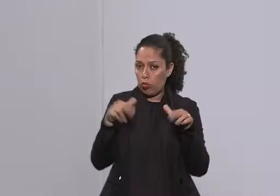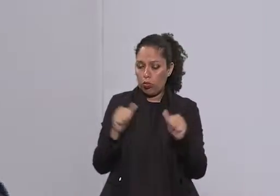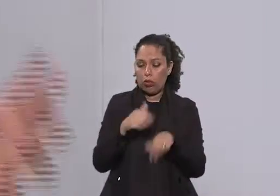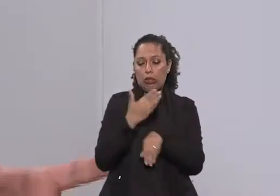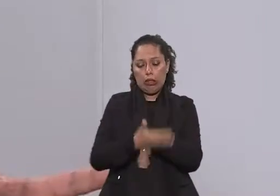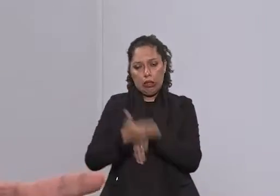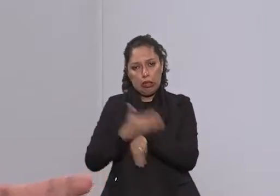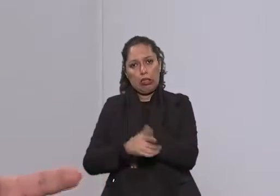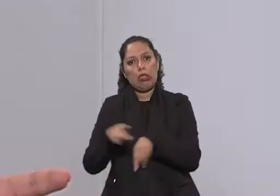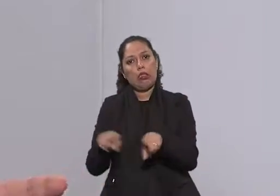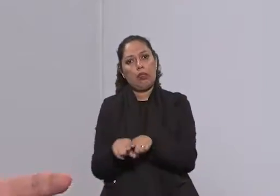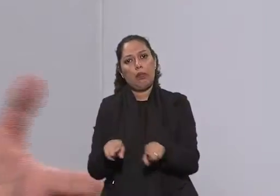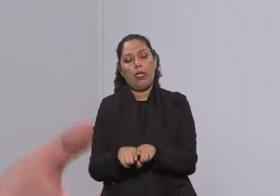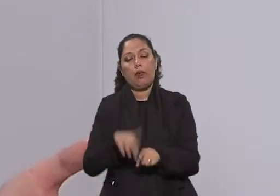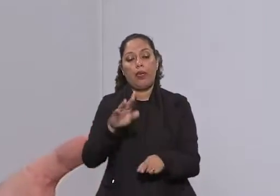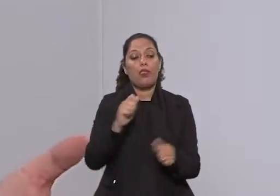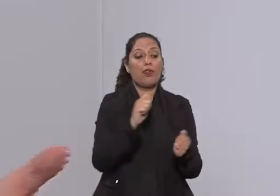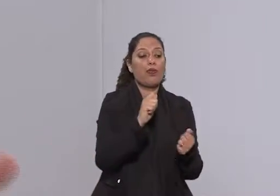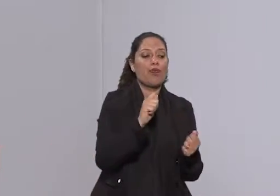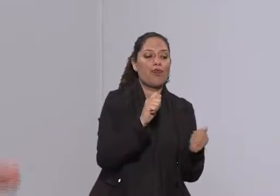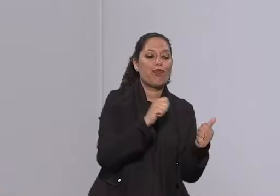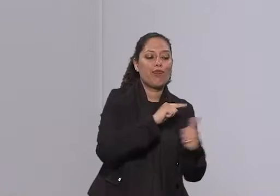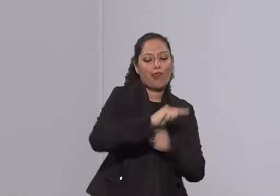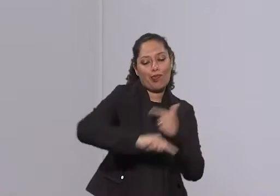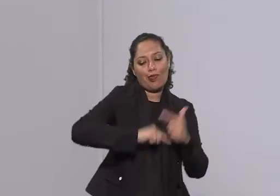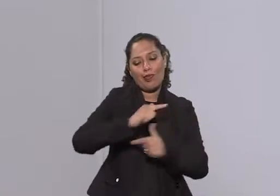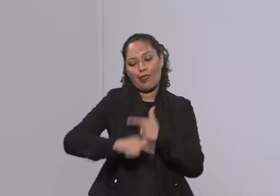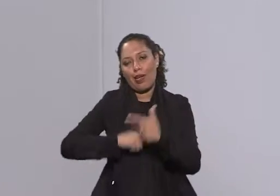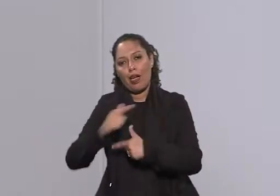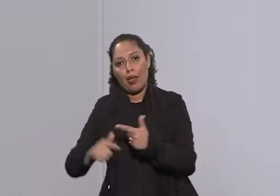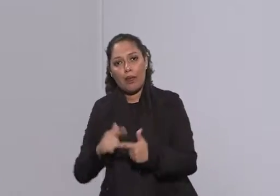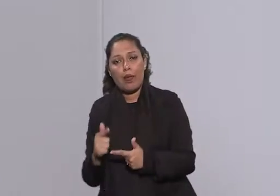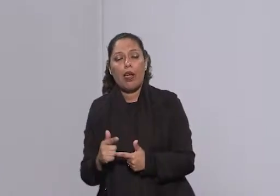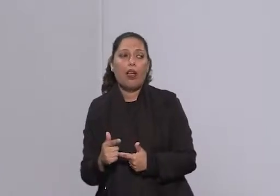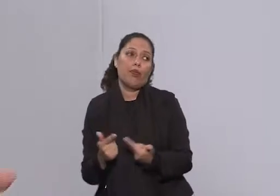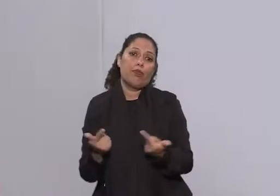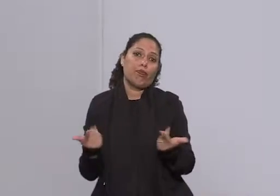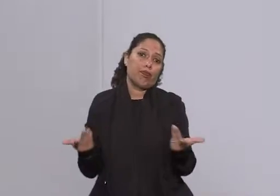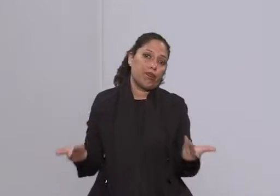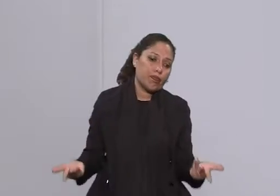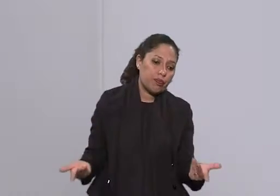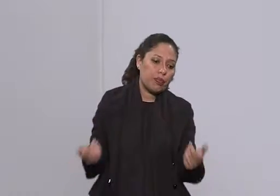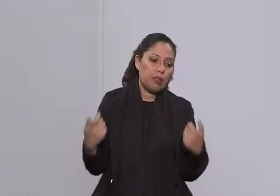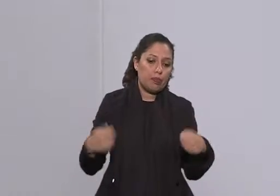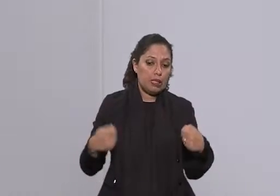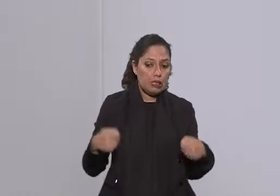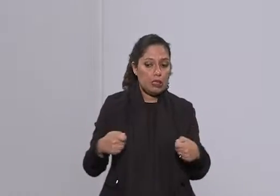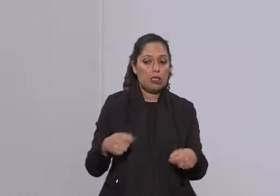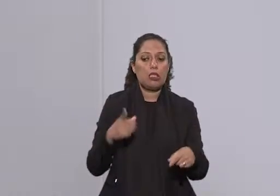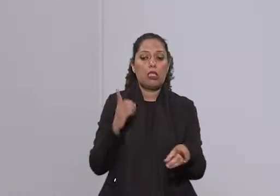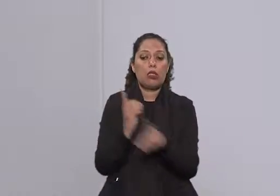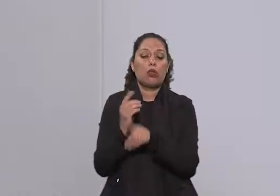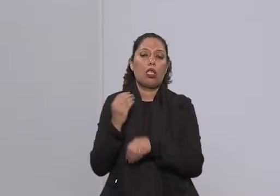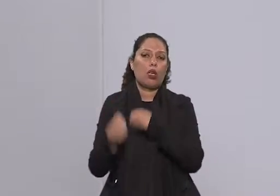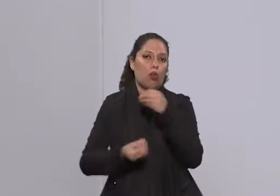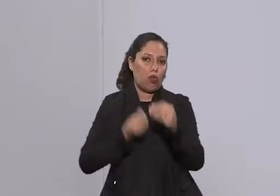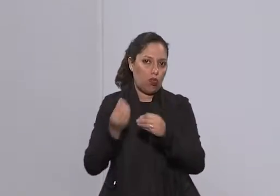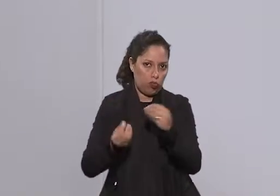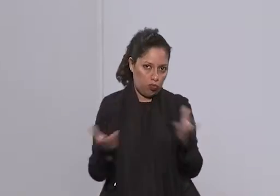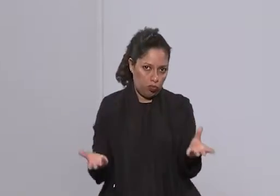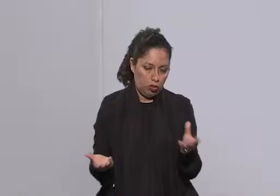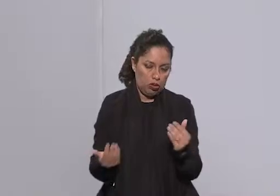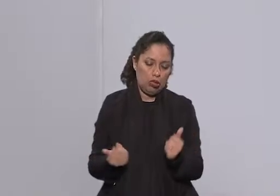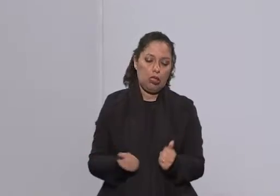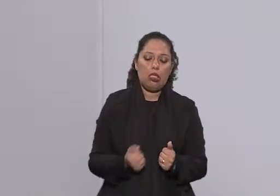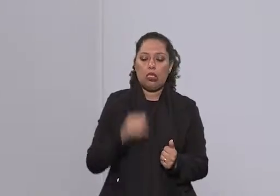mas há o aspecto das finanças de casa quer dizer o trabalho que você precisa levar dinheiro para casa precisa de alguma forma ser resolvido então até a